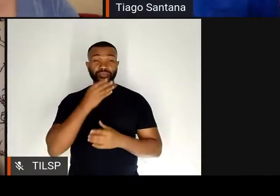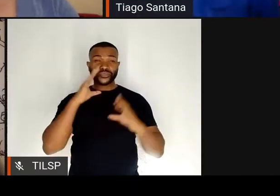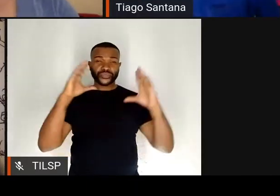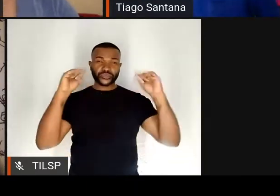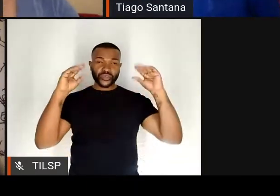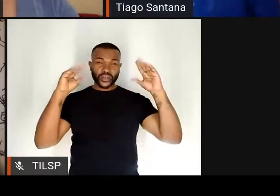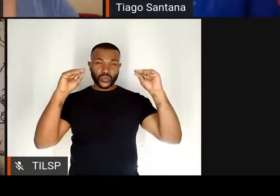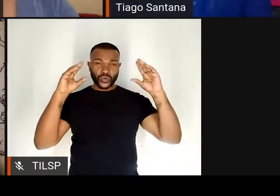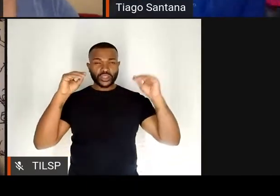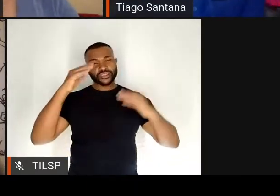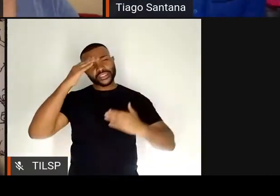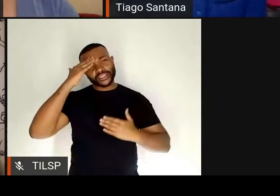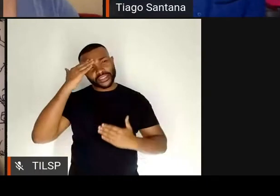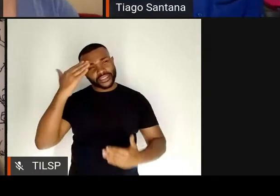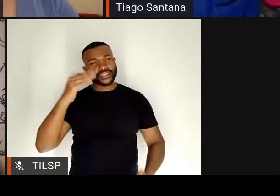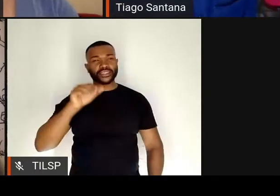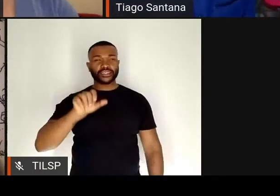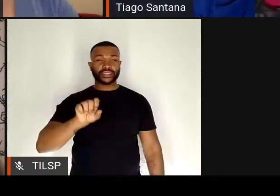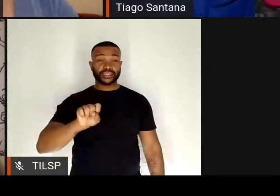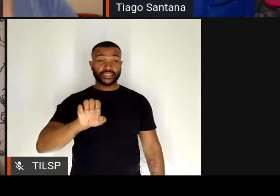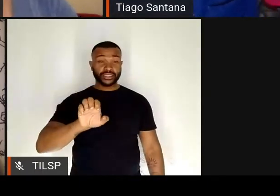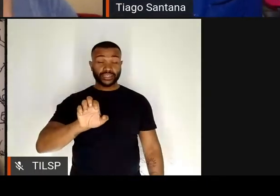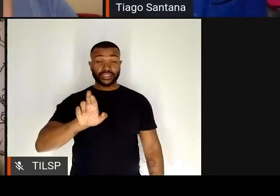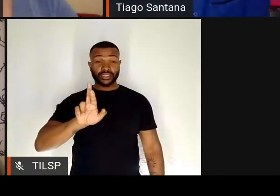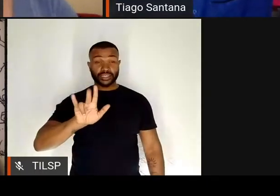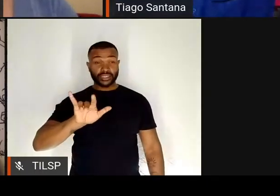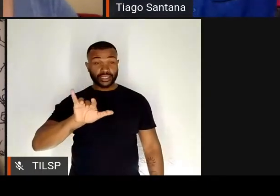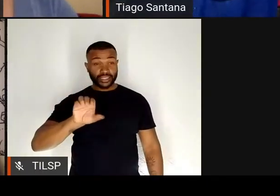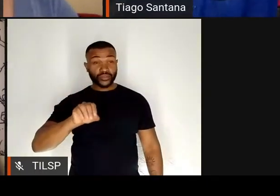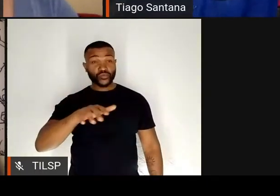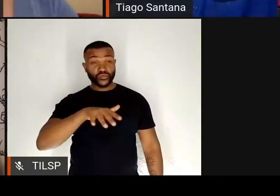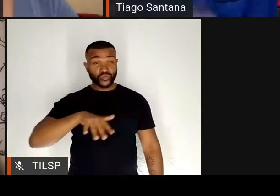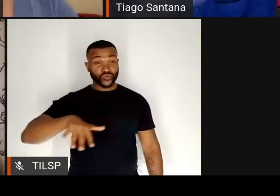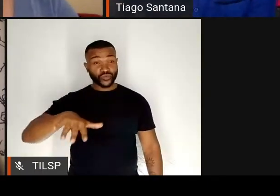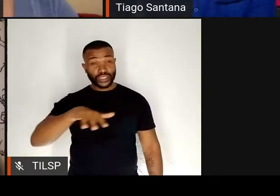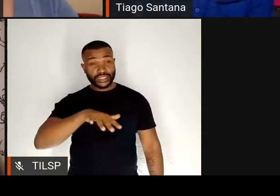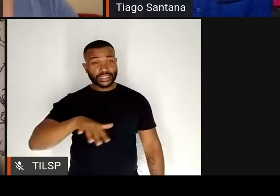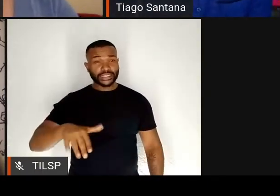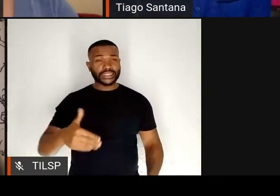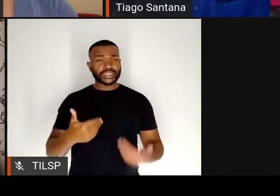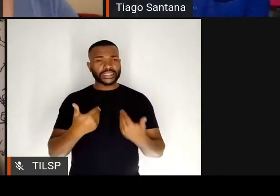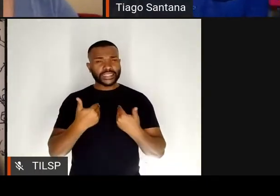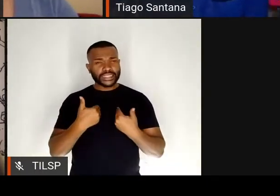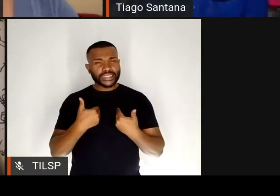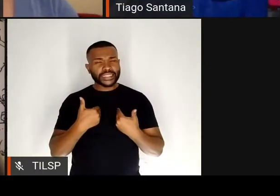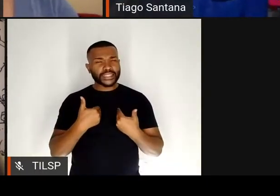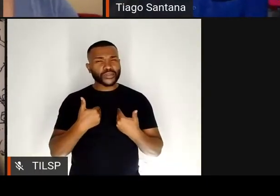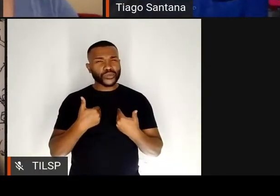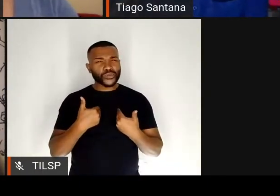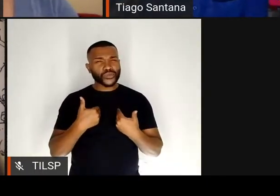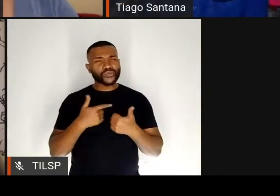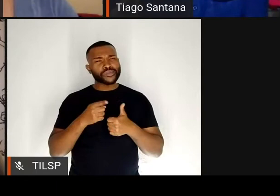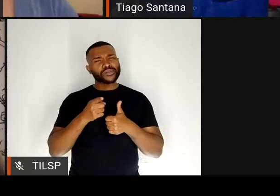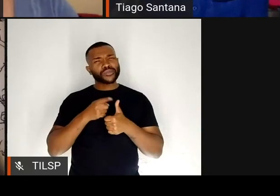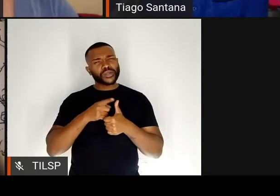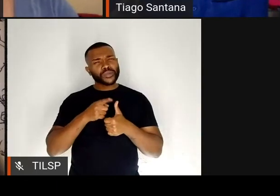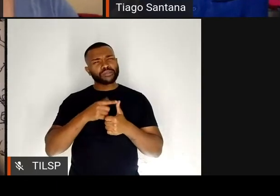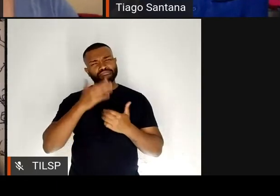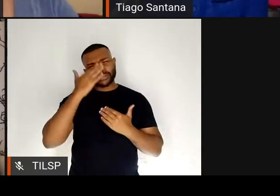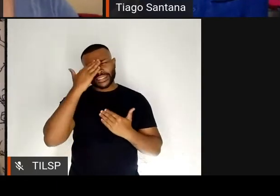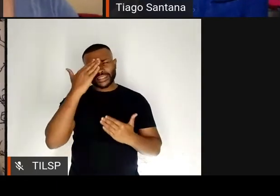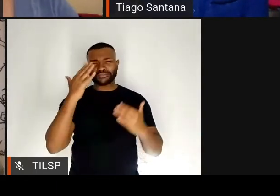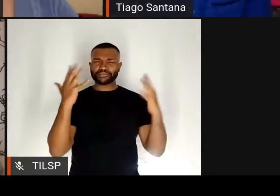Bem, boa noite aí, agradecer aí ao Sérgio, a todos, boa noite a todos e todas, né? Primeiro, eu queria só,